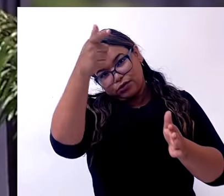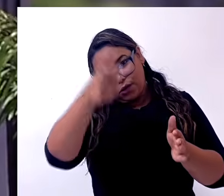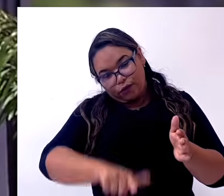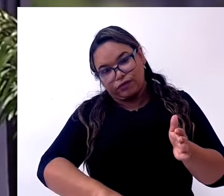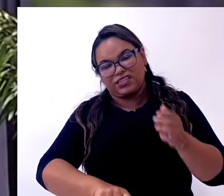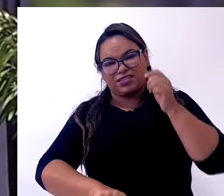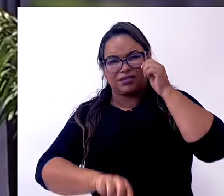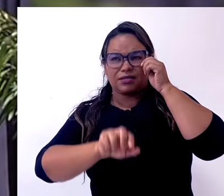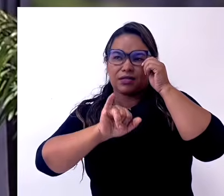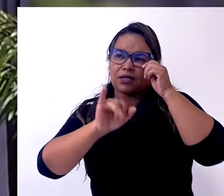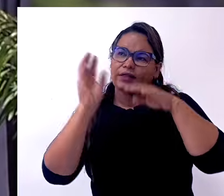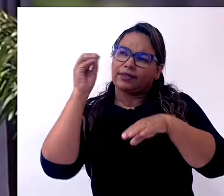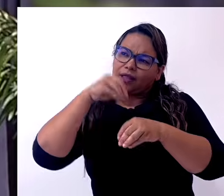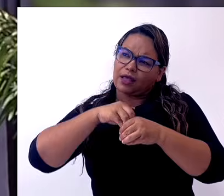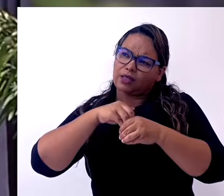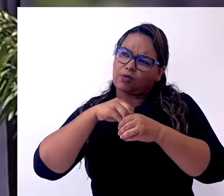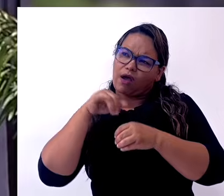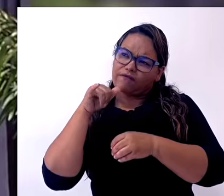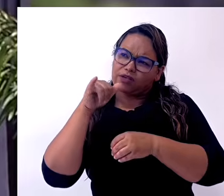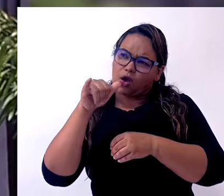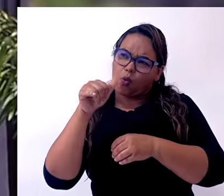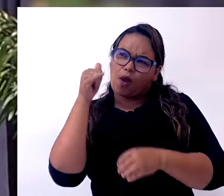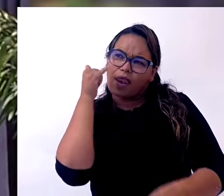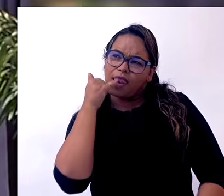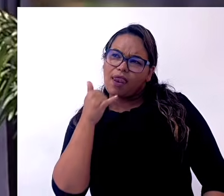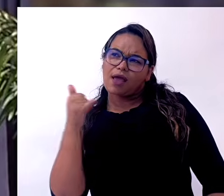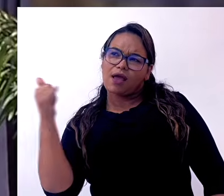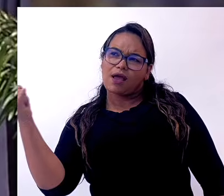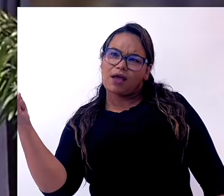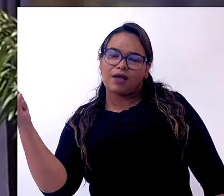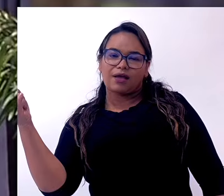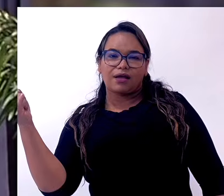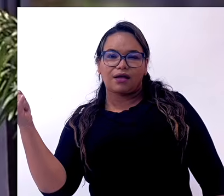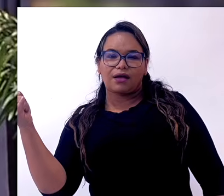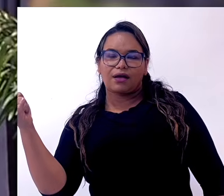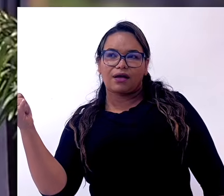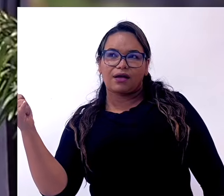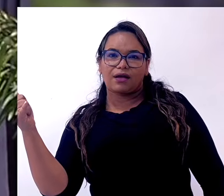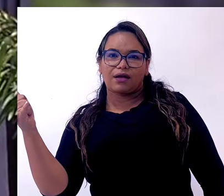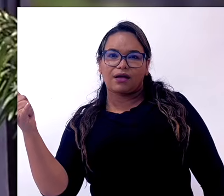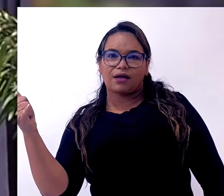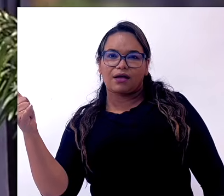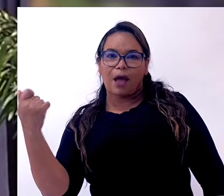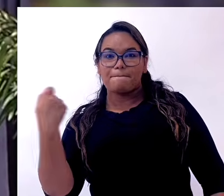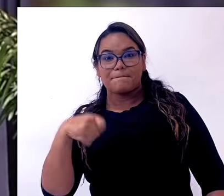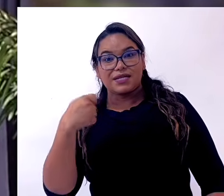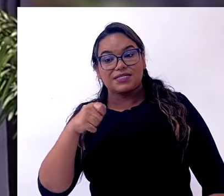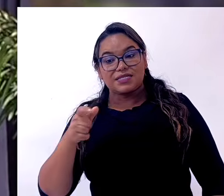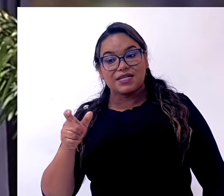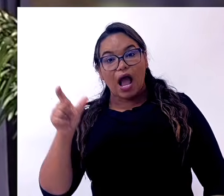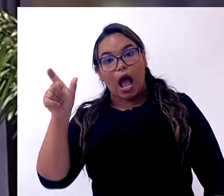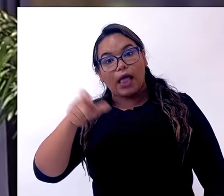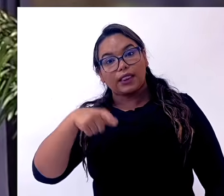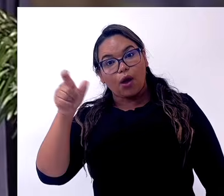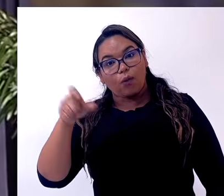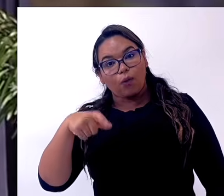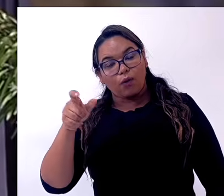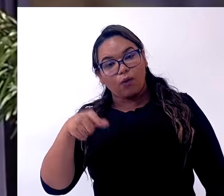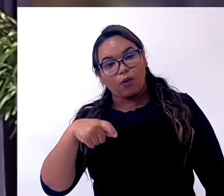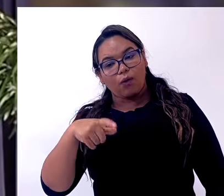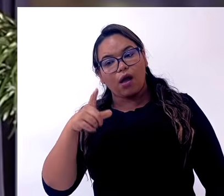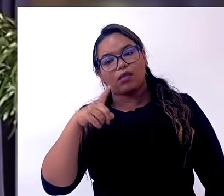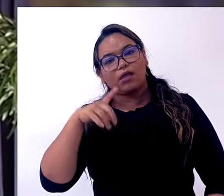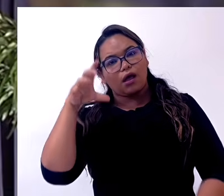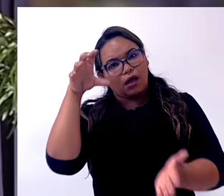Então, o Pentágono deu um passo para trás e disse: bem, de fato nós não recebemos a ligação do celular. Nós recebemos a ligação